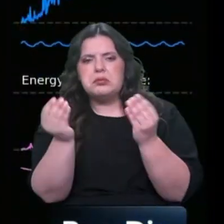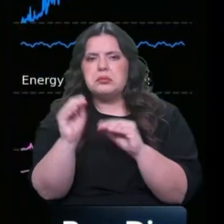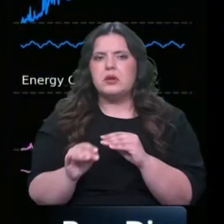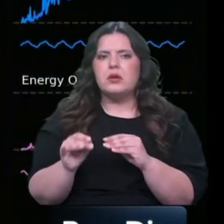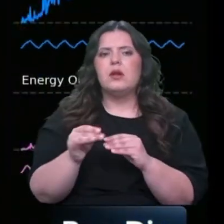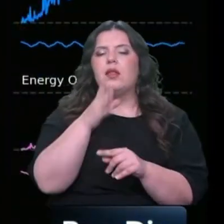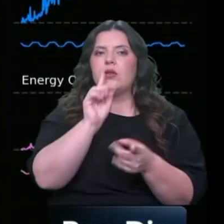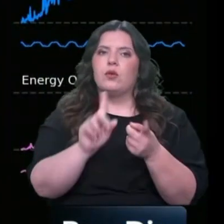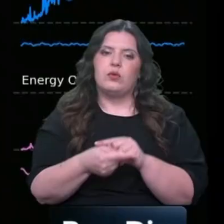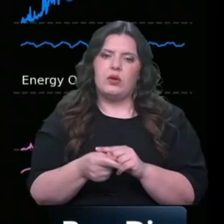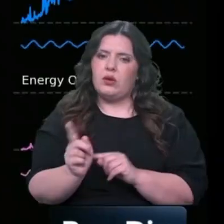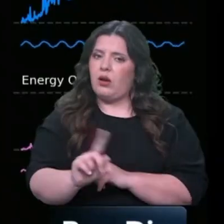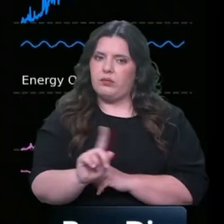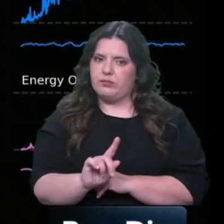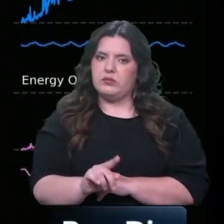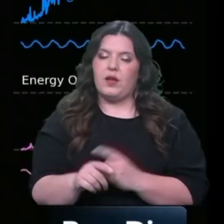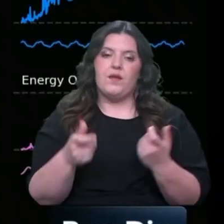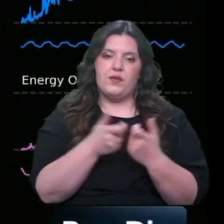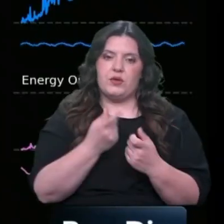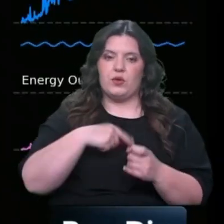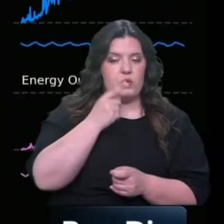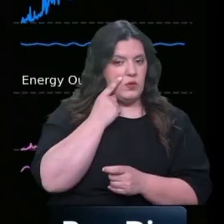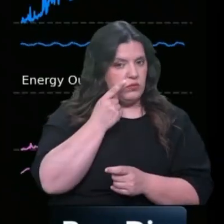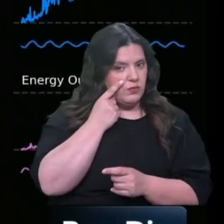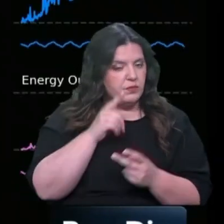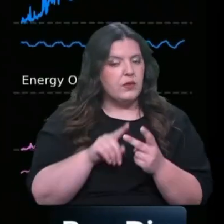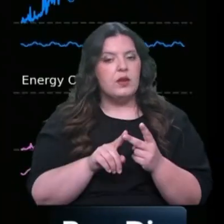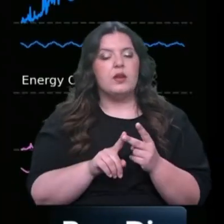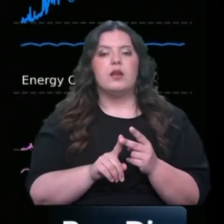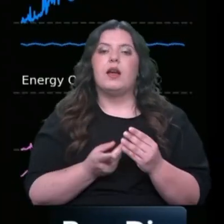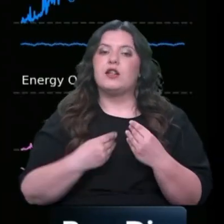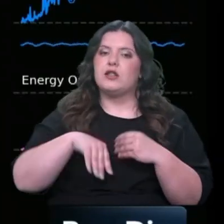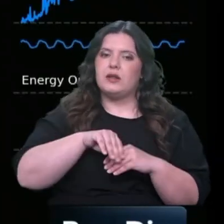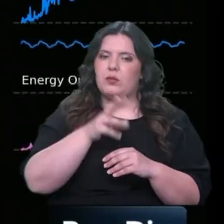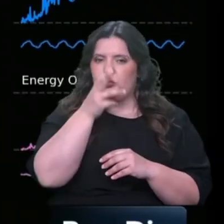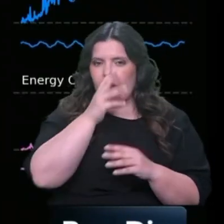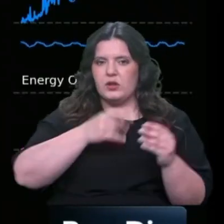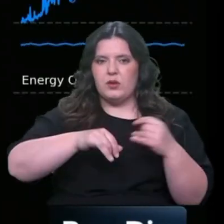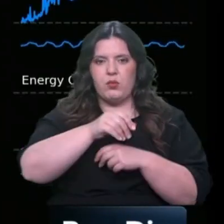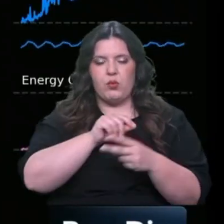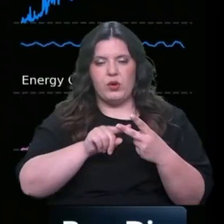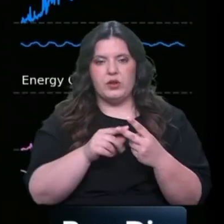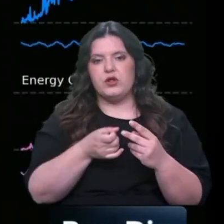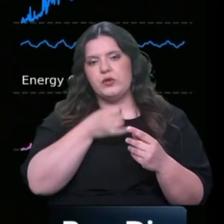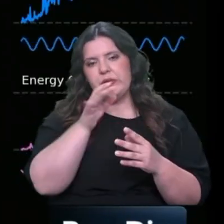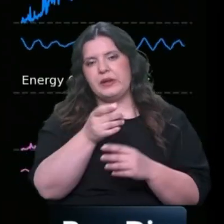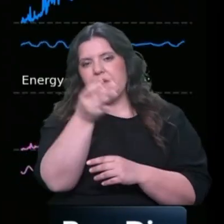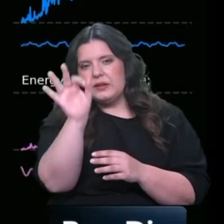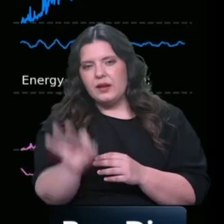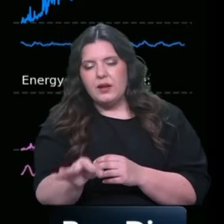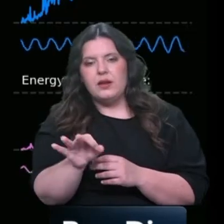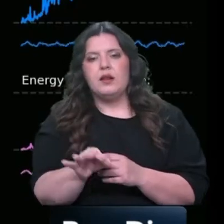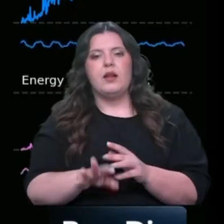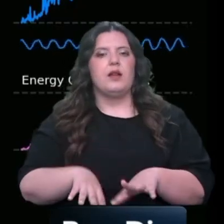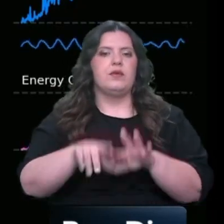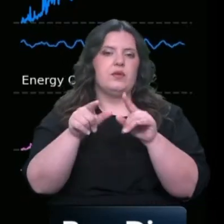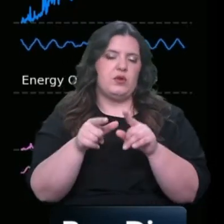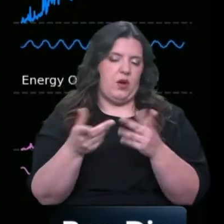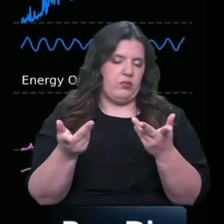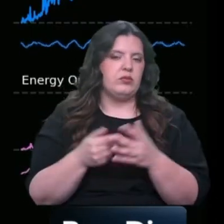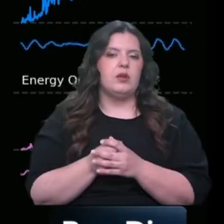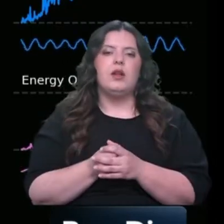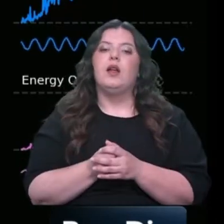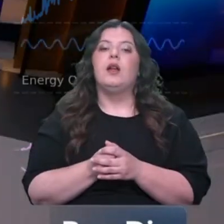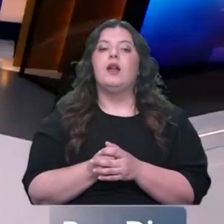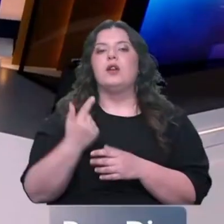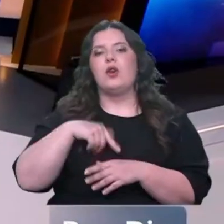precisamente o oposto. Diz-nos que, não, a física que nós conhecemos, acrescentamos o gás e a poeira, explica exatamente a evolução das galáxias. Nós